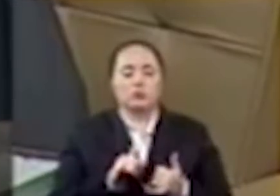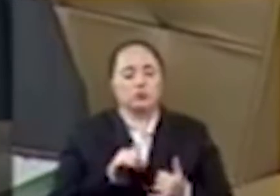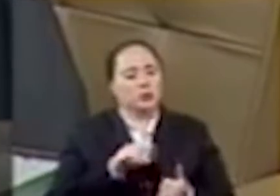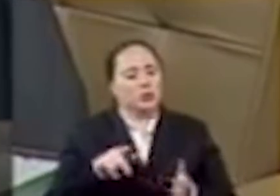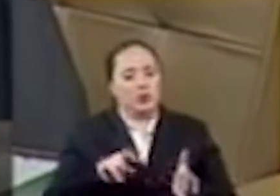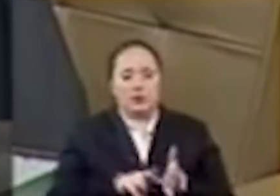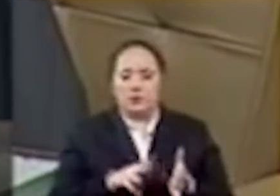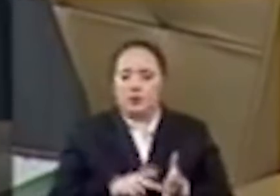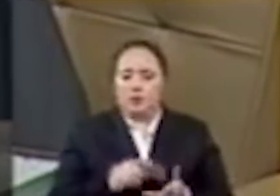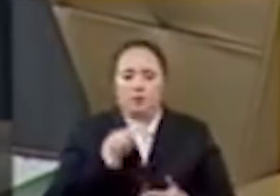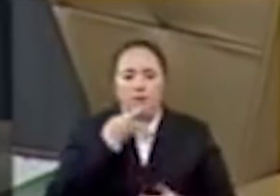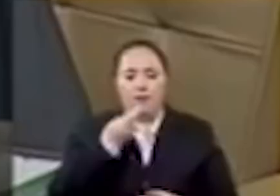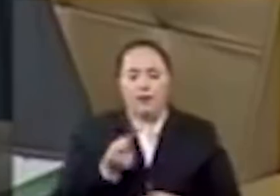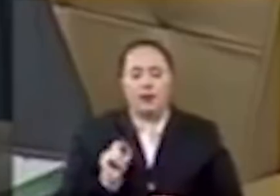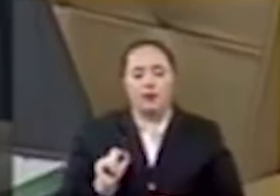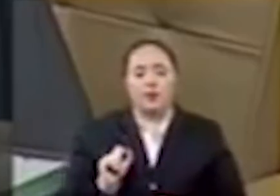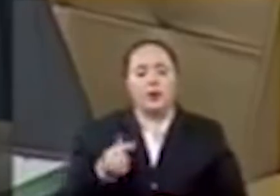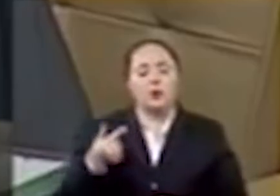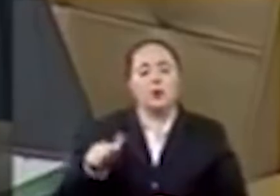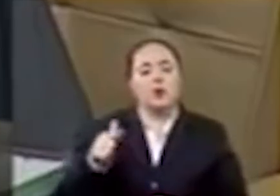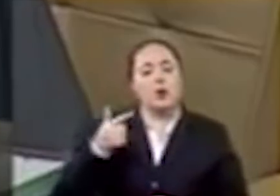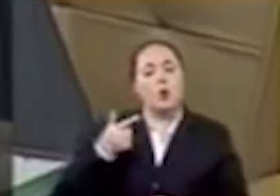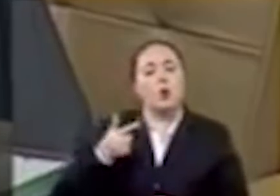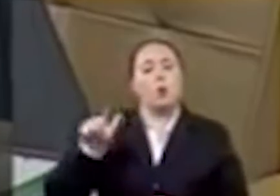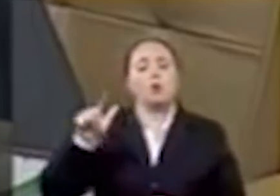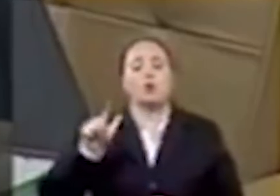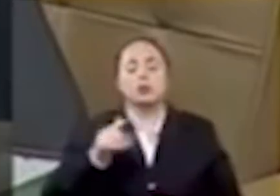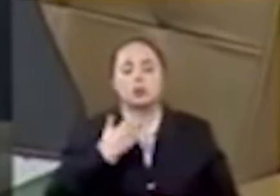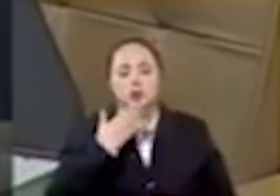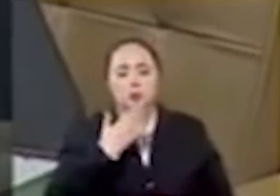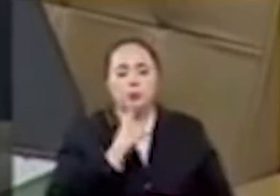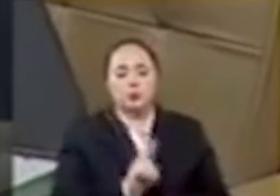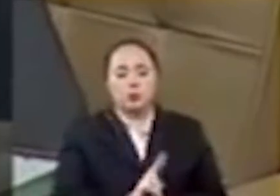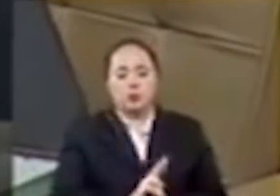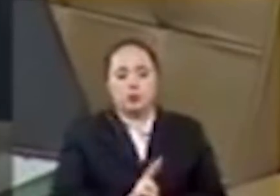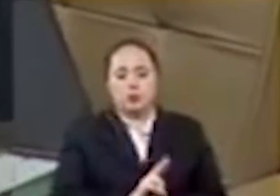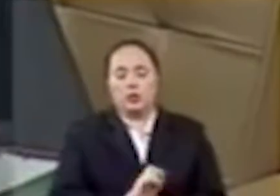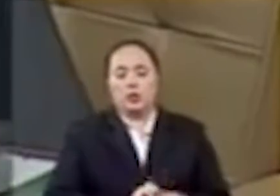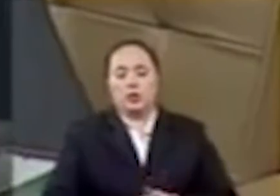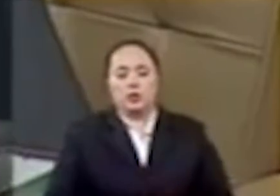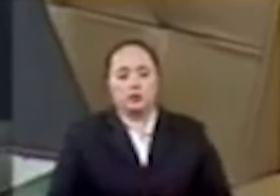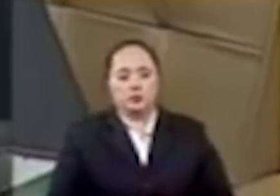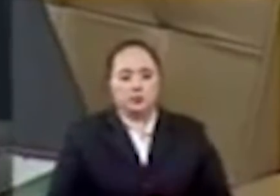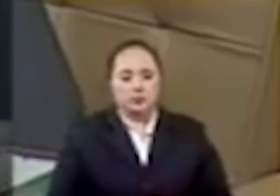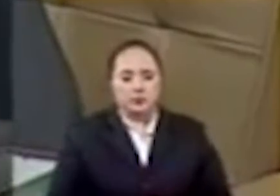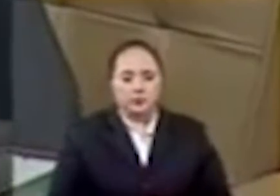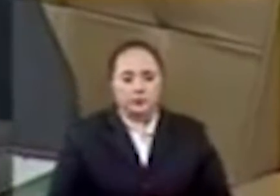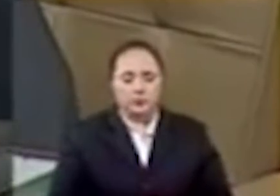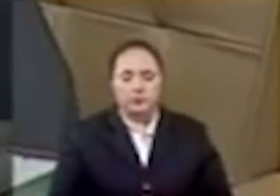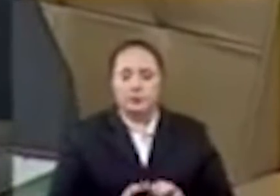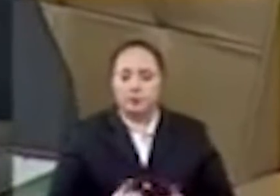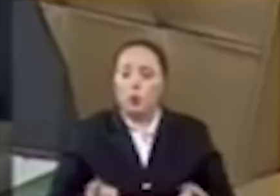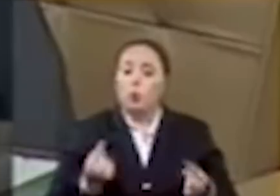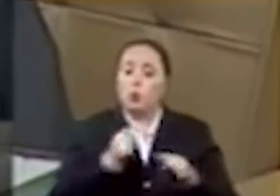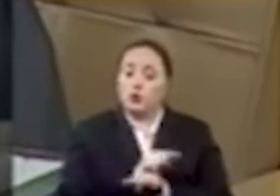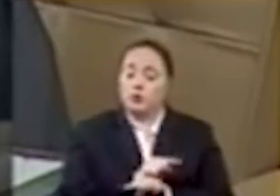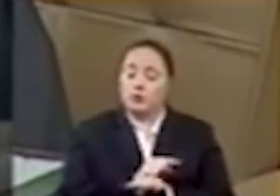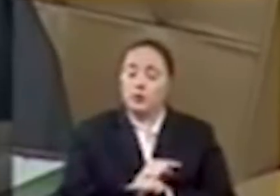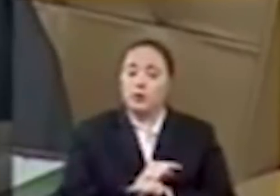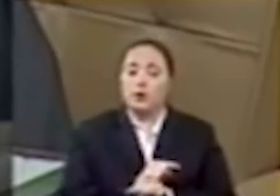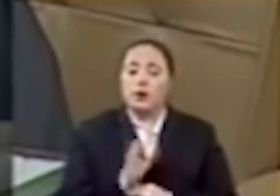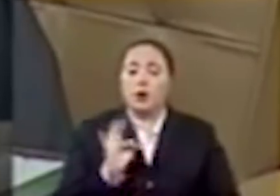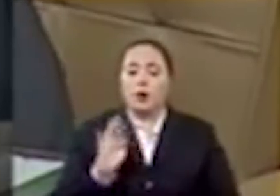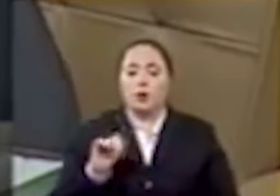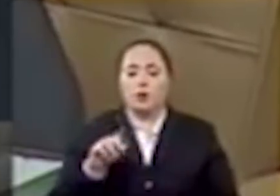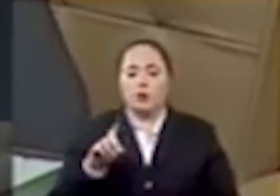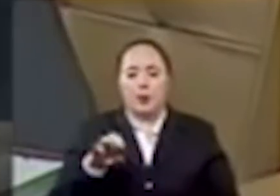significa afirmar que não existem outras formas de controle. Ao contrário, os fundamentos de controle